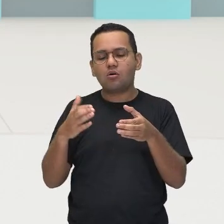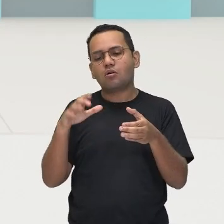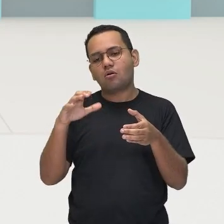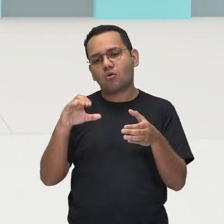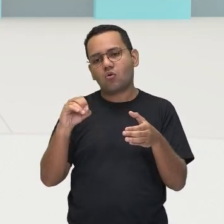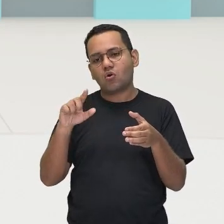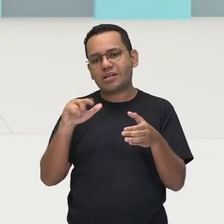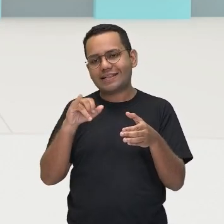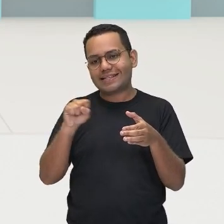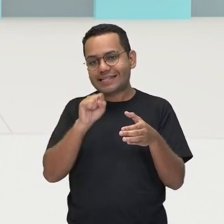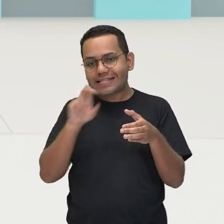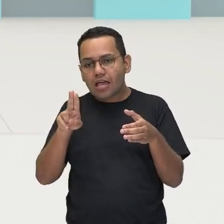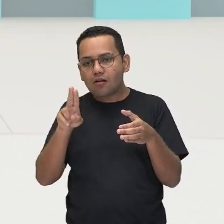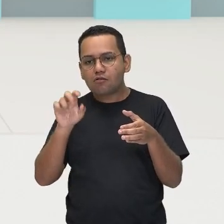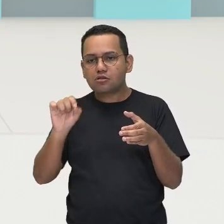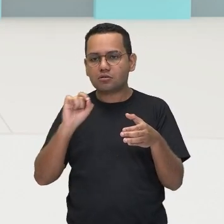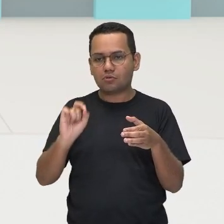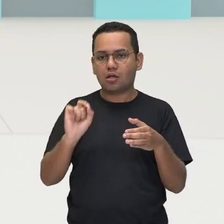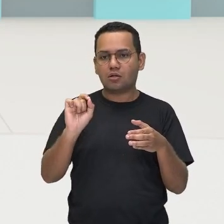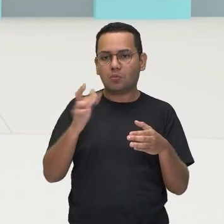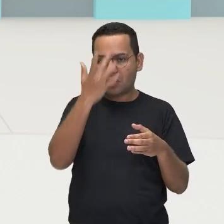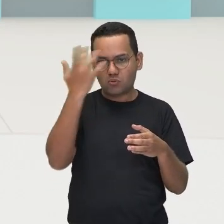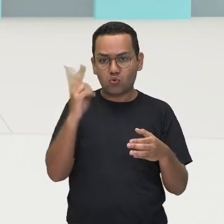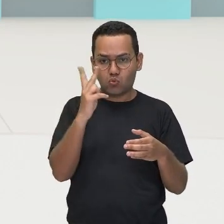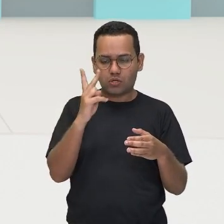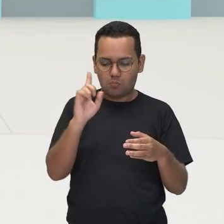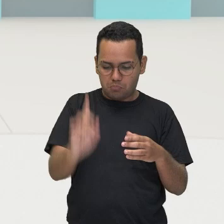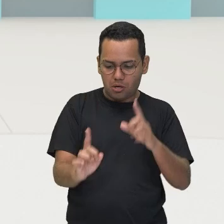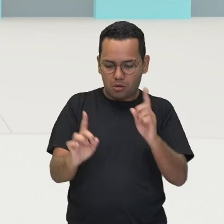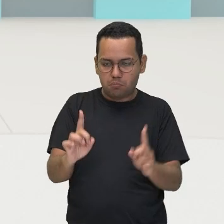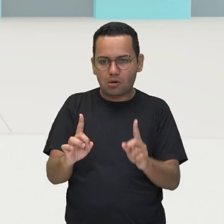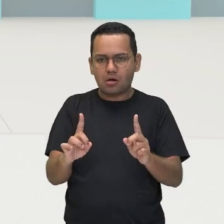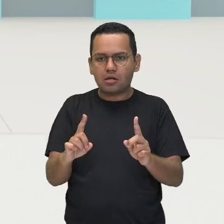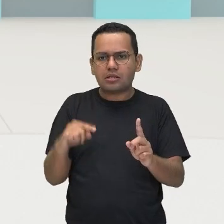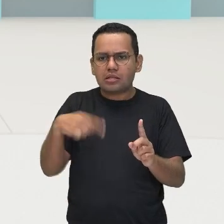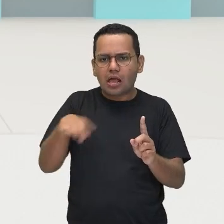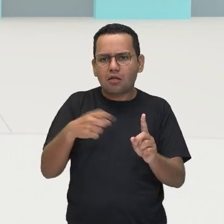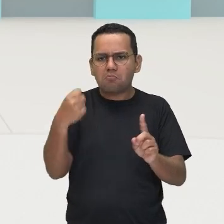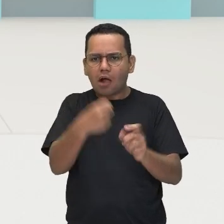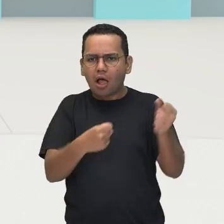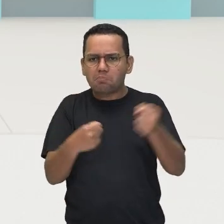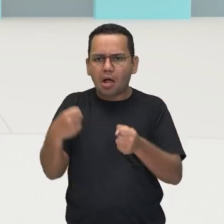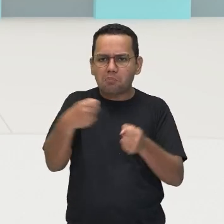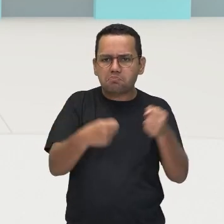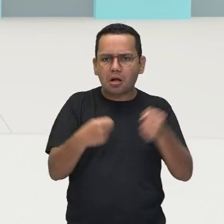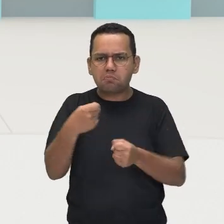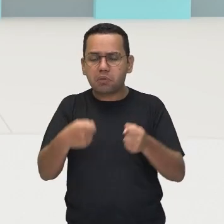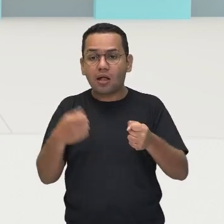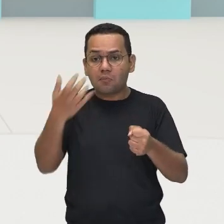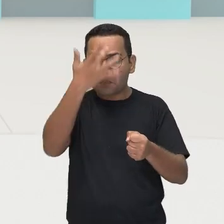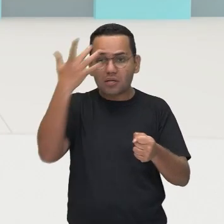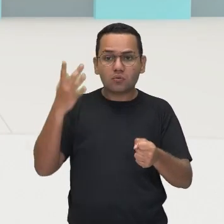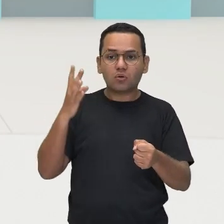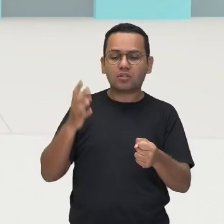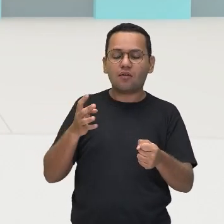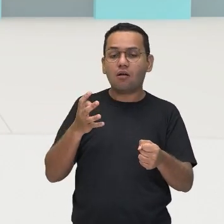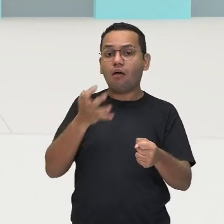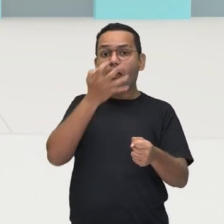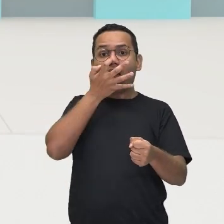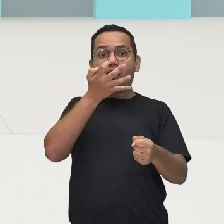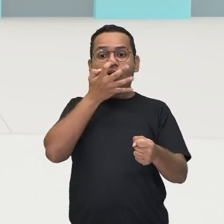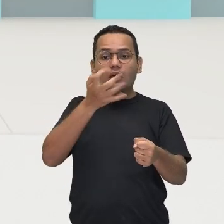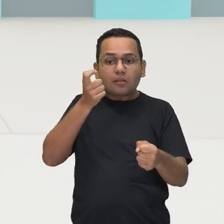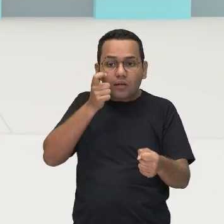para entreter o povo para entreter né a a população naquela época Ok então como luta